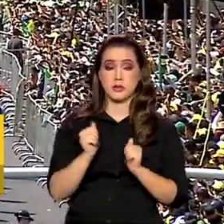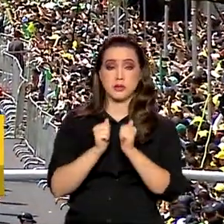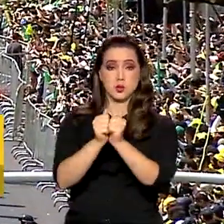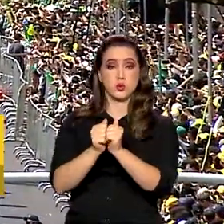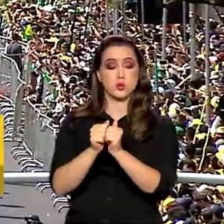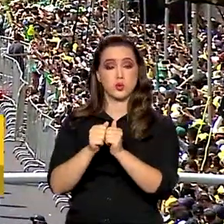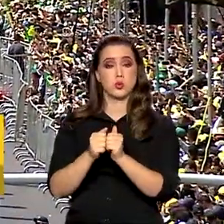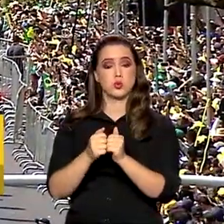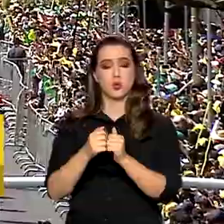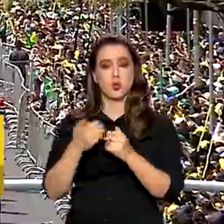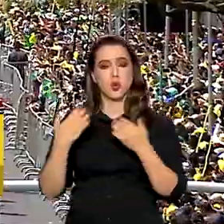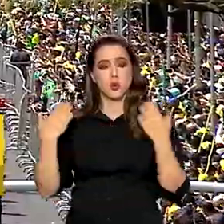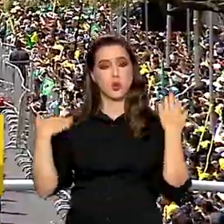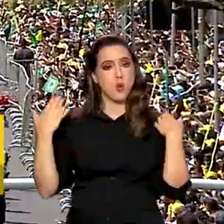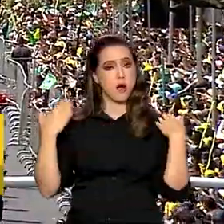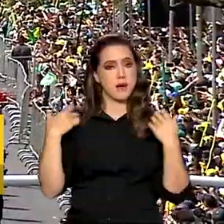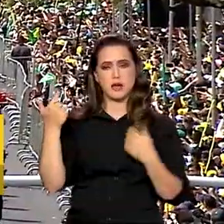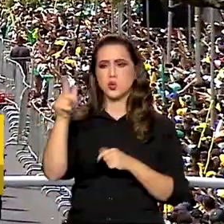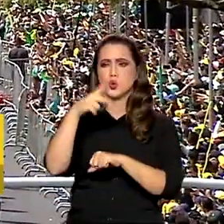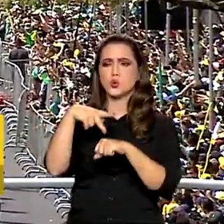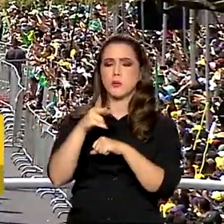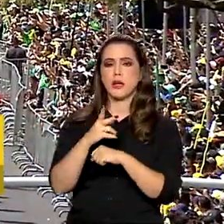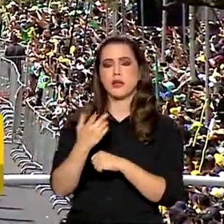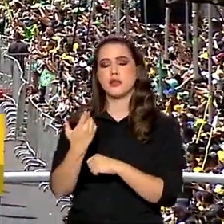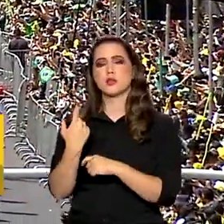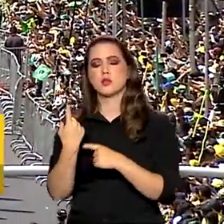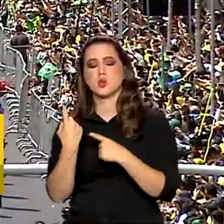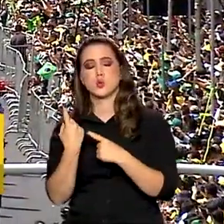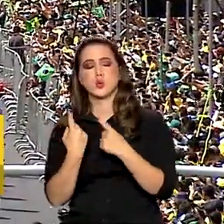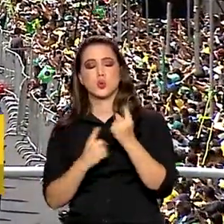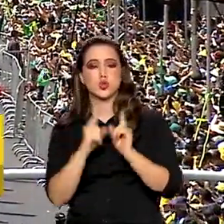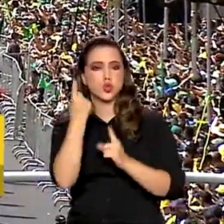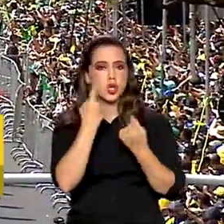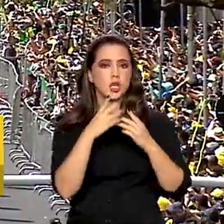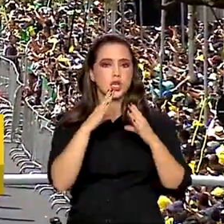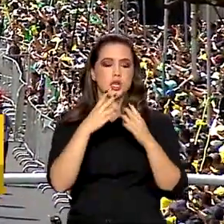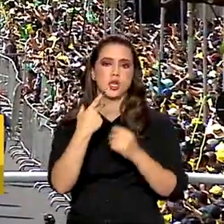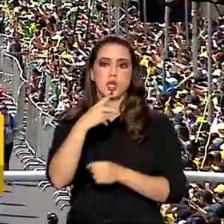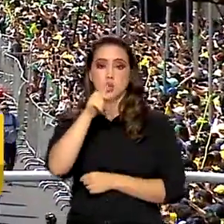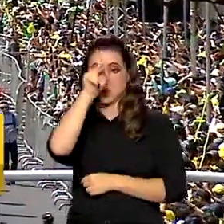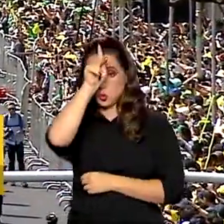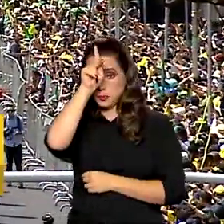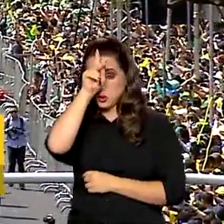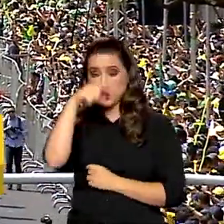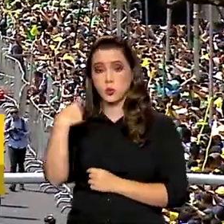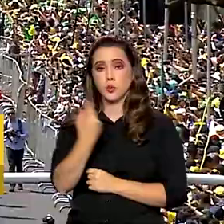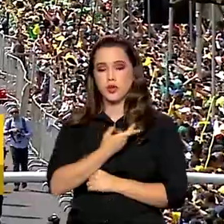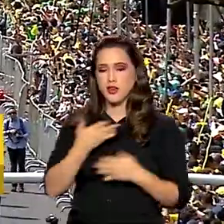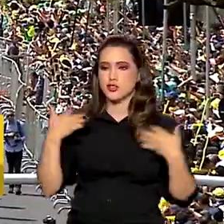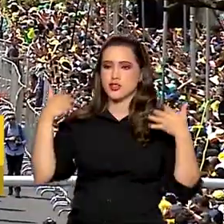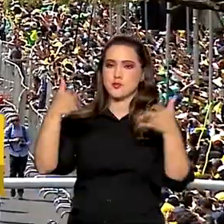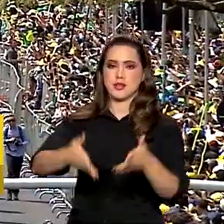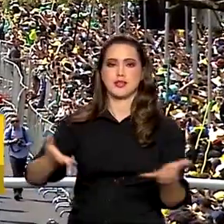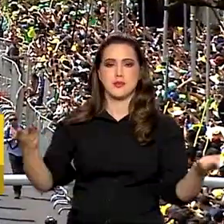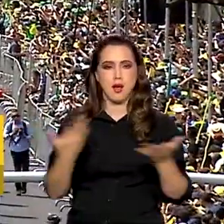Chile. E esse é o momento para celebrarmos e valorizarmos aqui a nossa história.